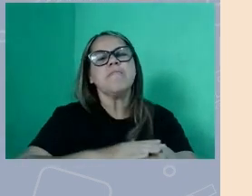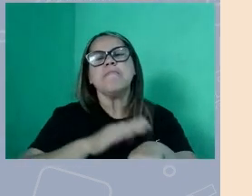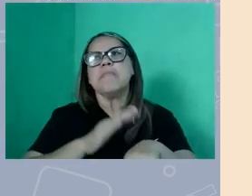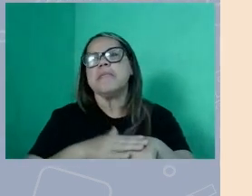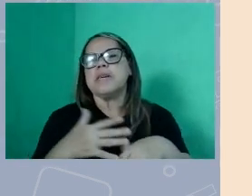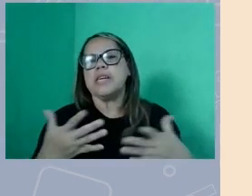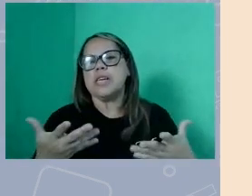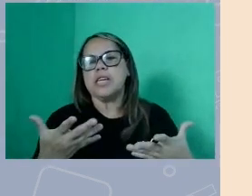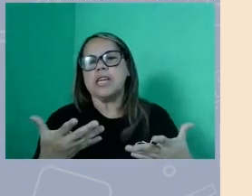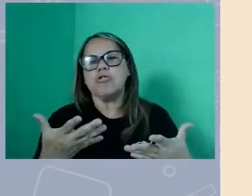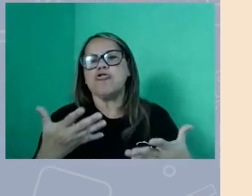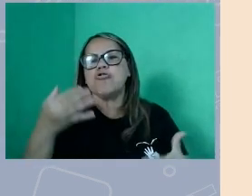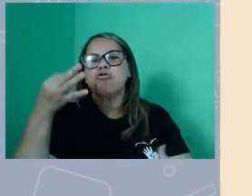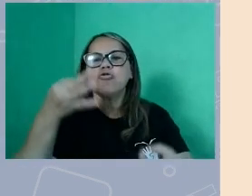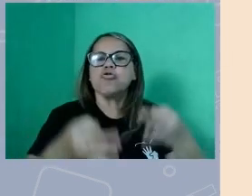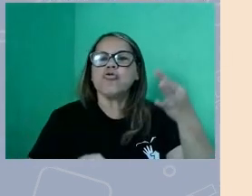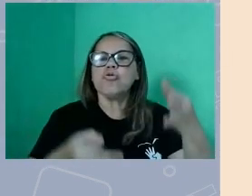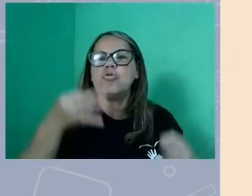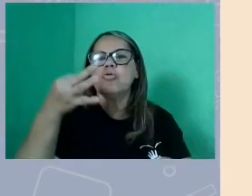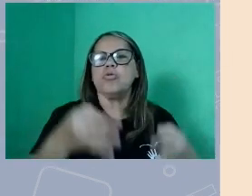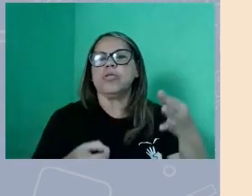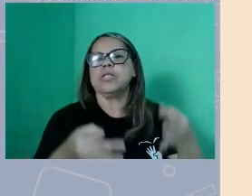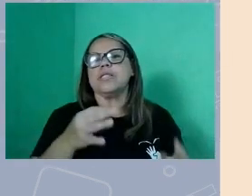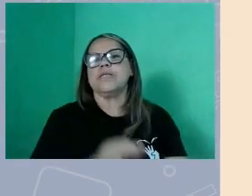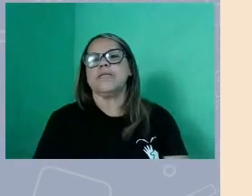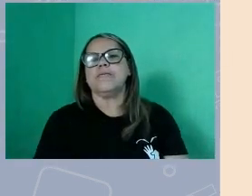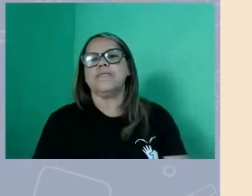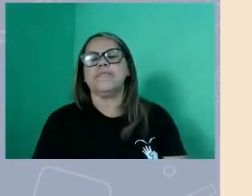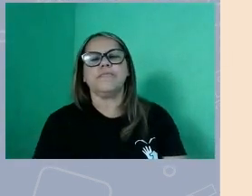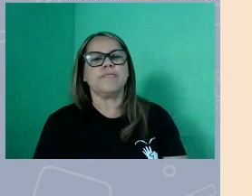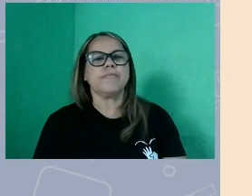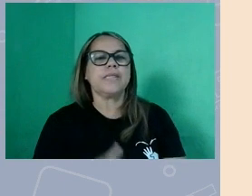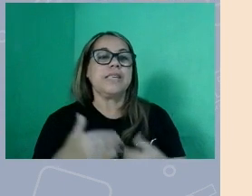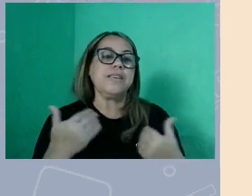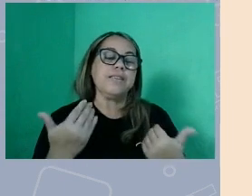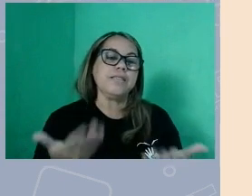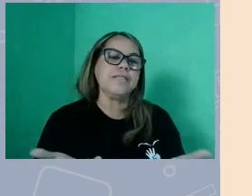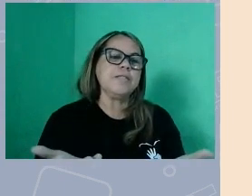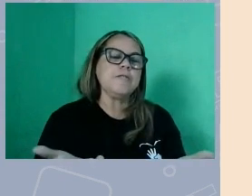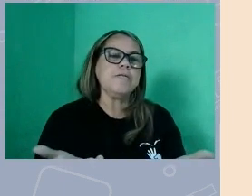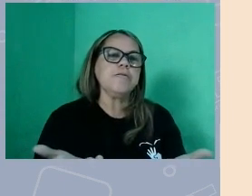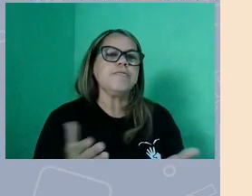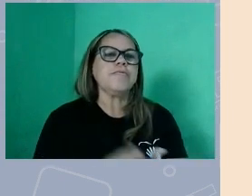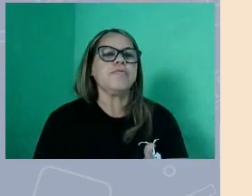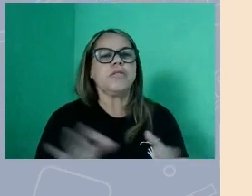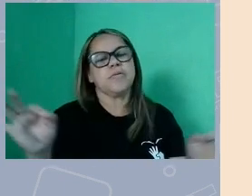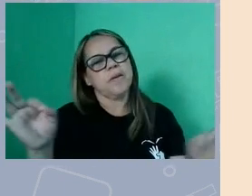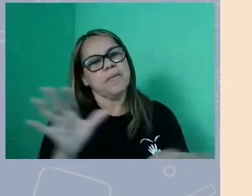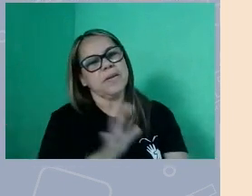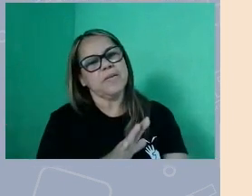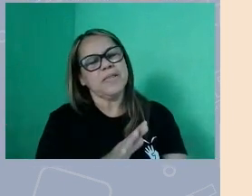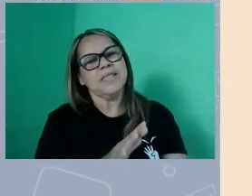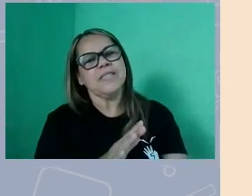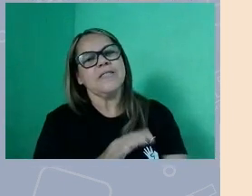assim justas mais equitativas é isso vamos terminando por aqui